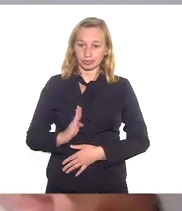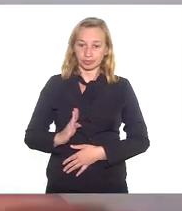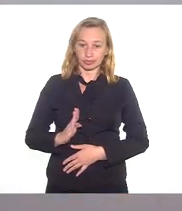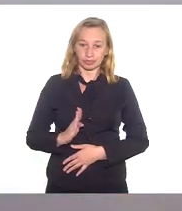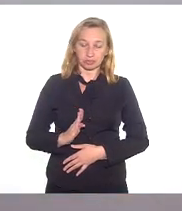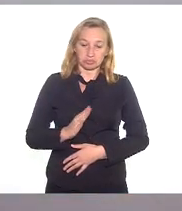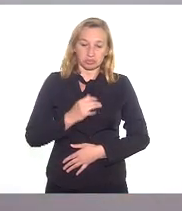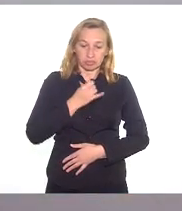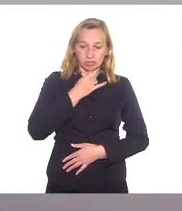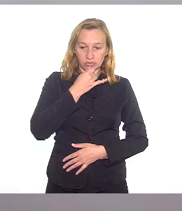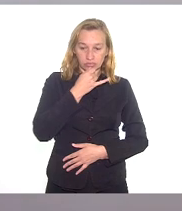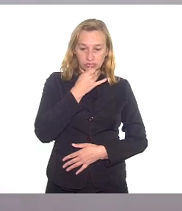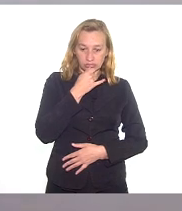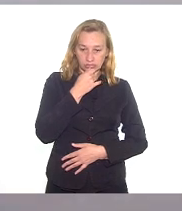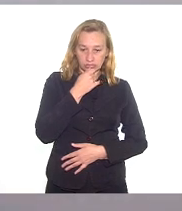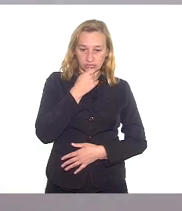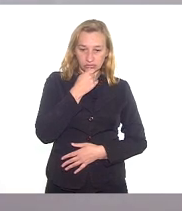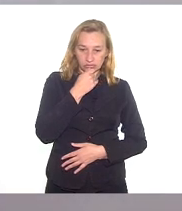mais triste.